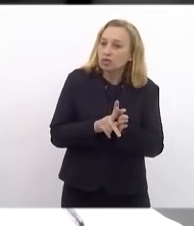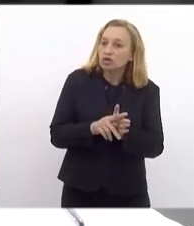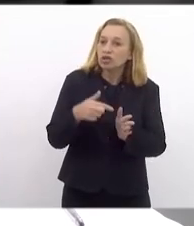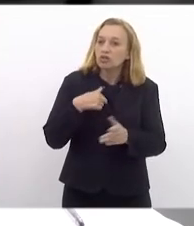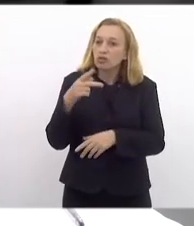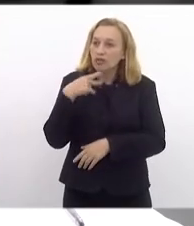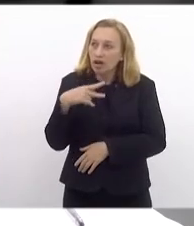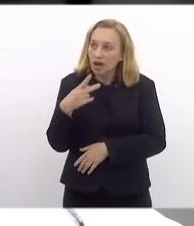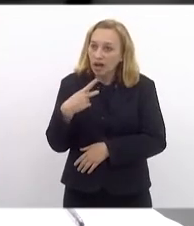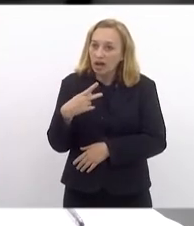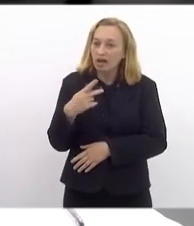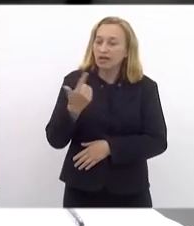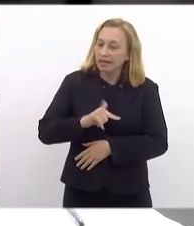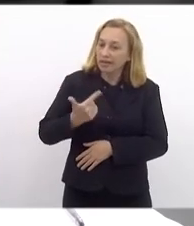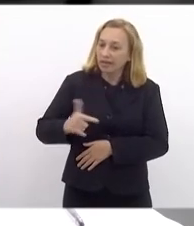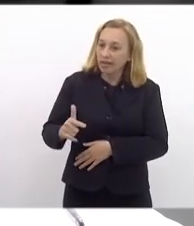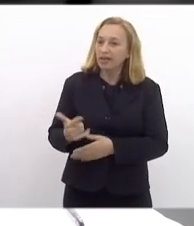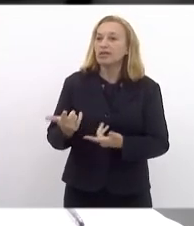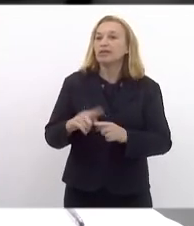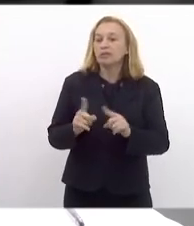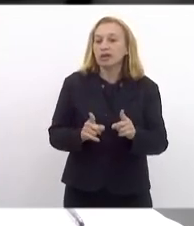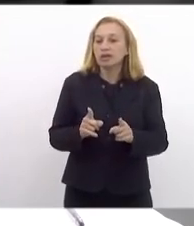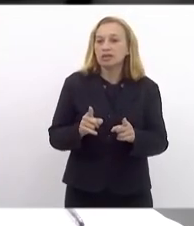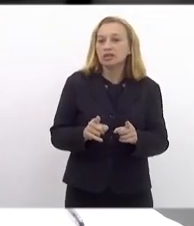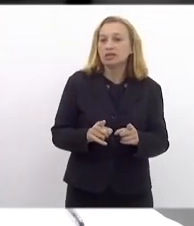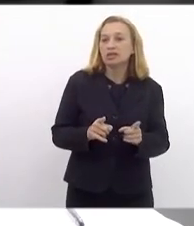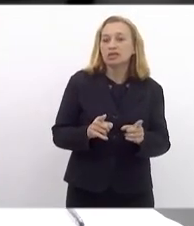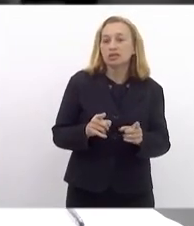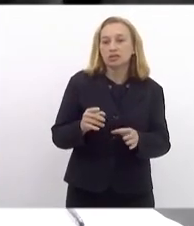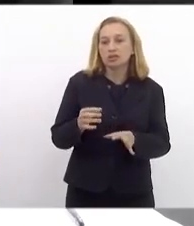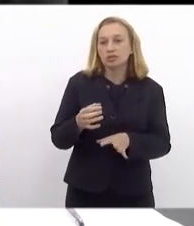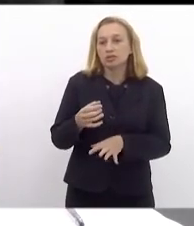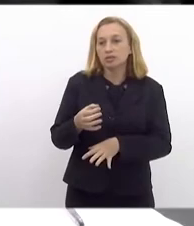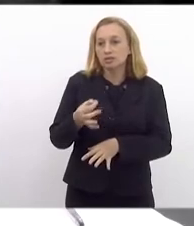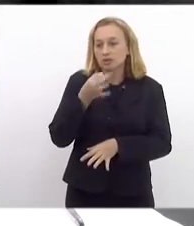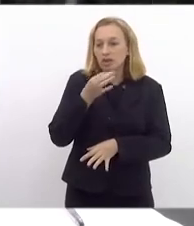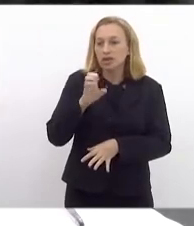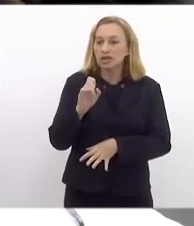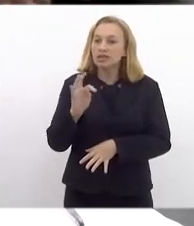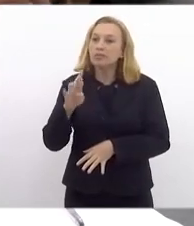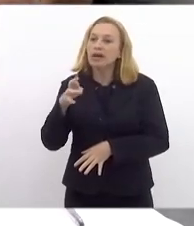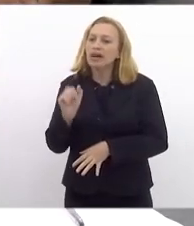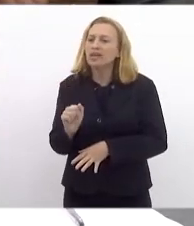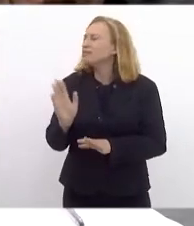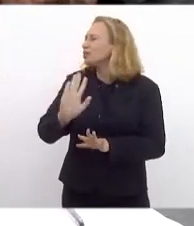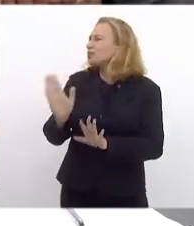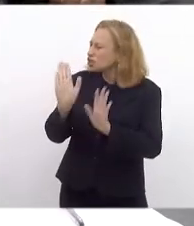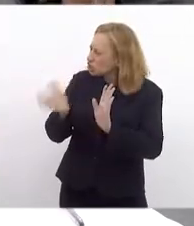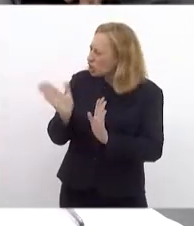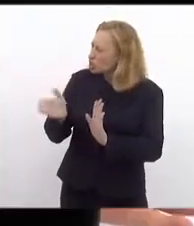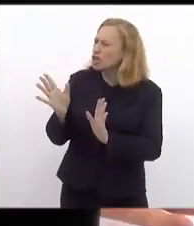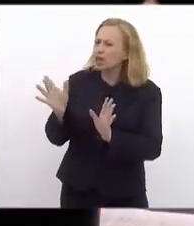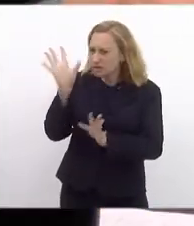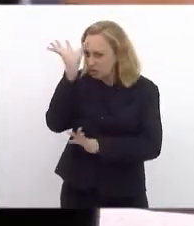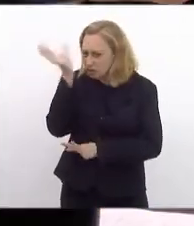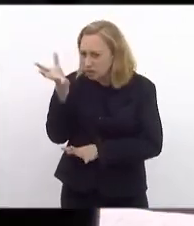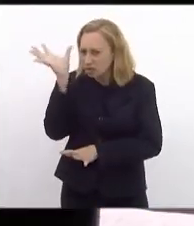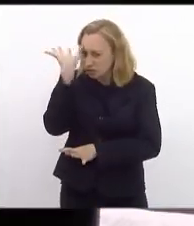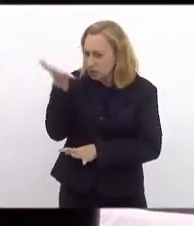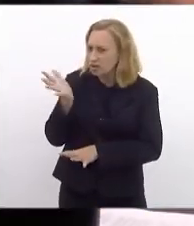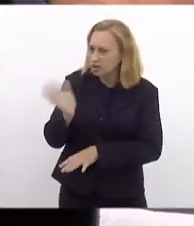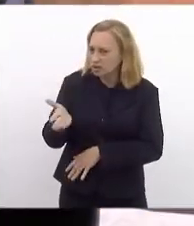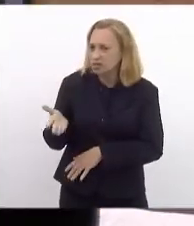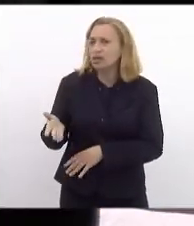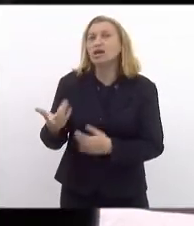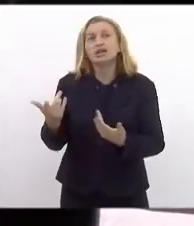que eu vou falar aqui até meio repetido né mas já é um ponto de consenso a questão de estamparia e ela perguntar decidir essa